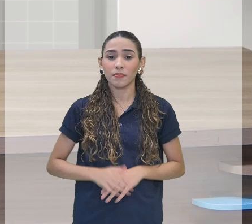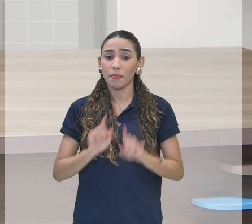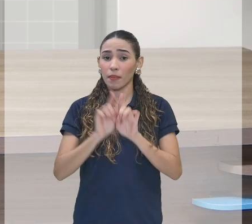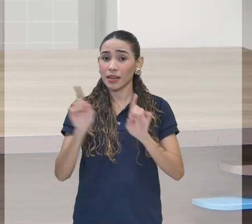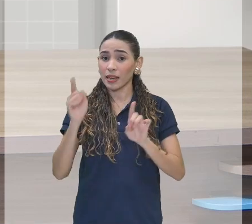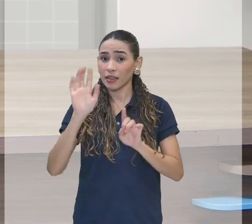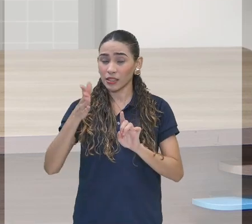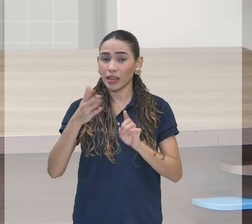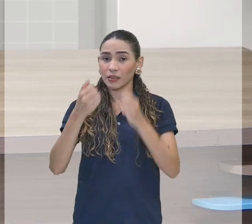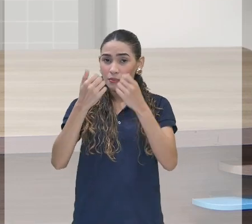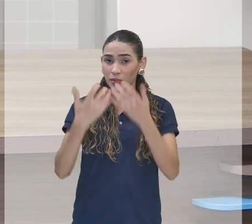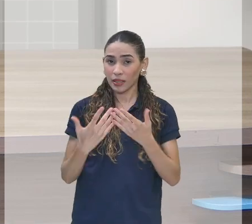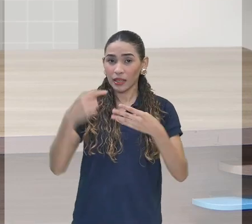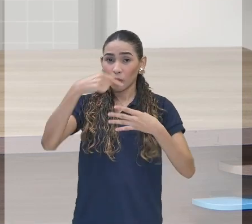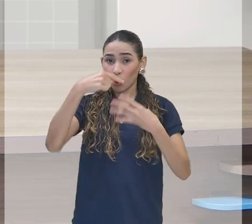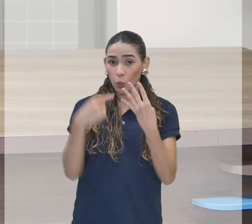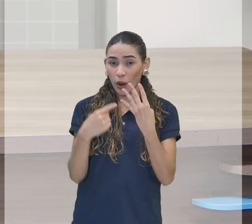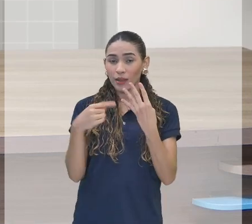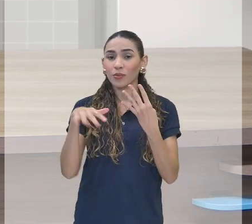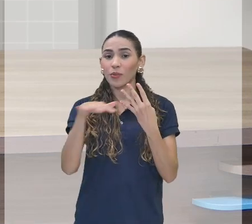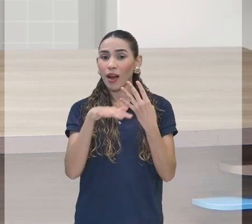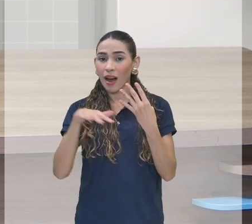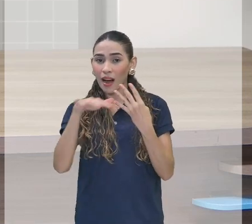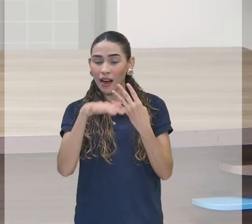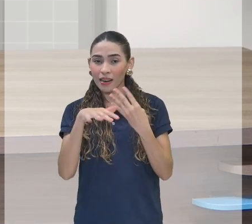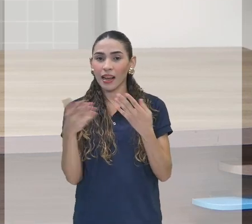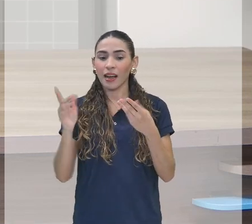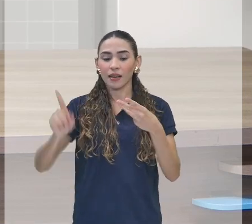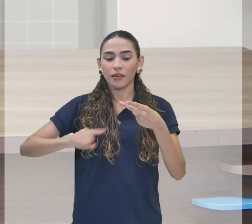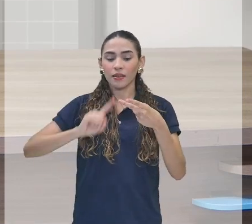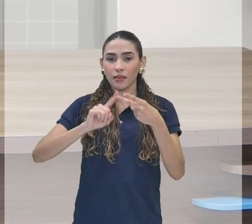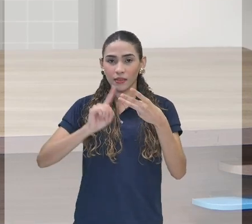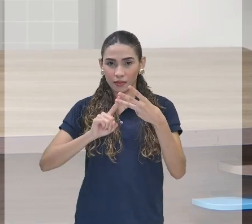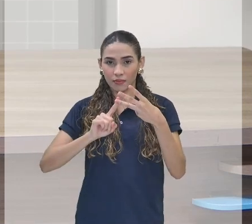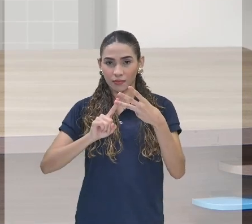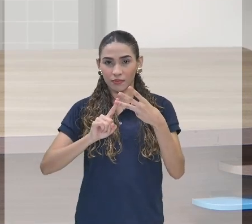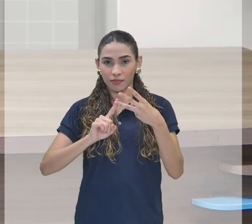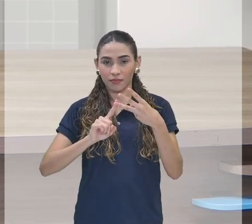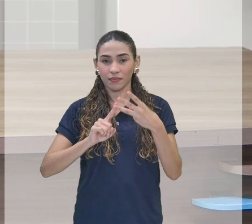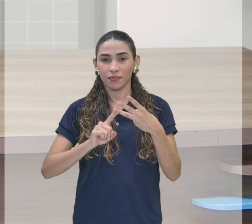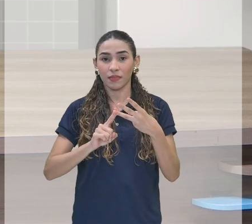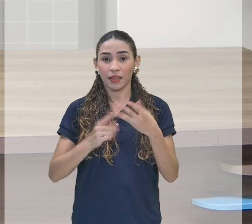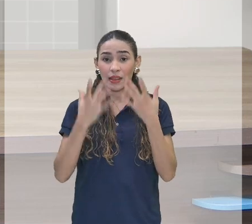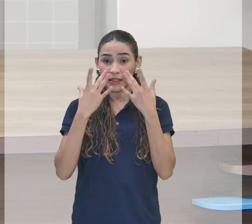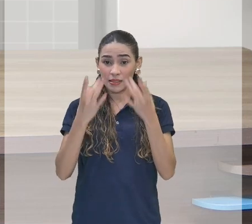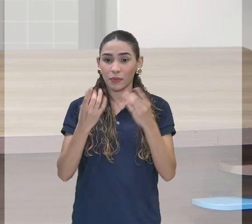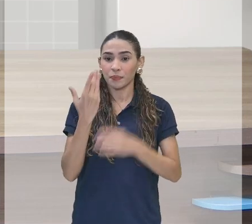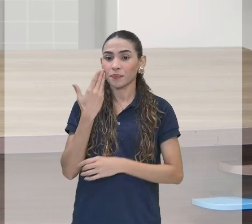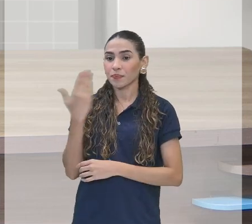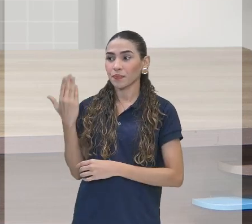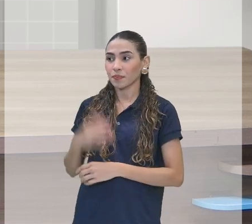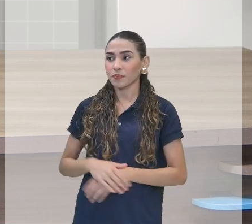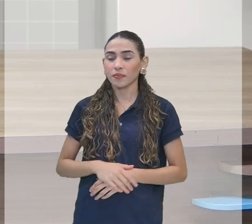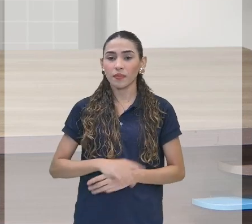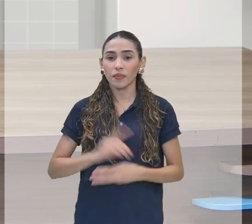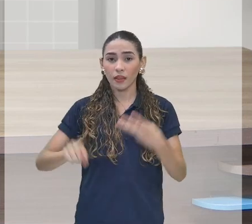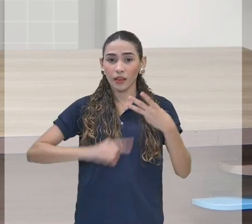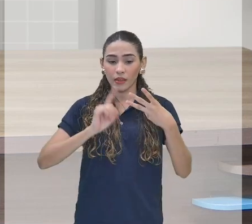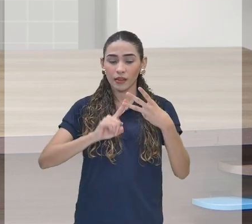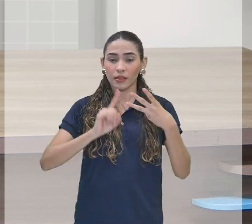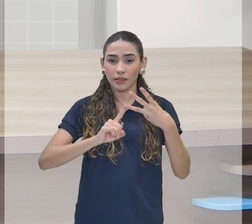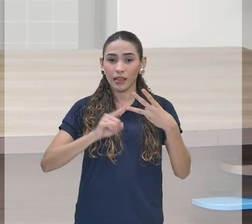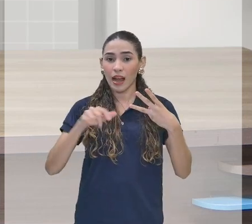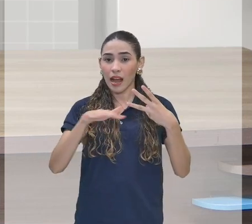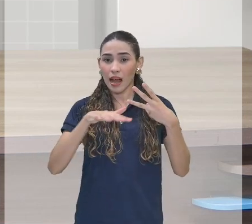para vocês que são 4 áreas, e agora a gente vai ver mais 2, vamos observar aí. A terceira área que a gente pode trazer